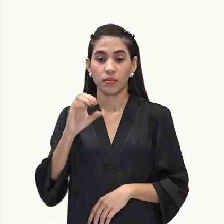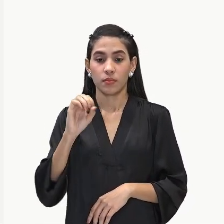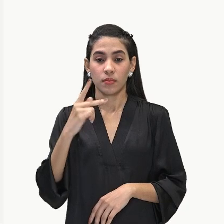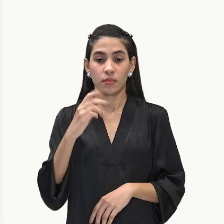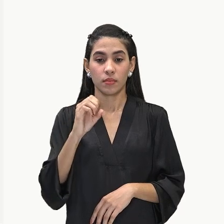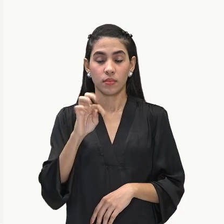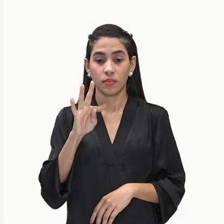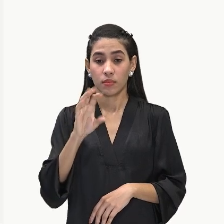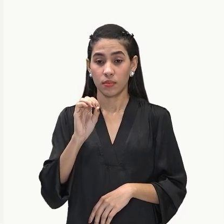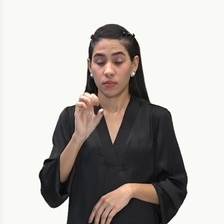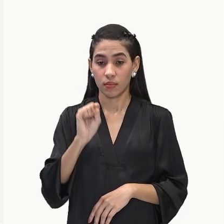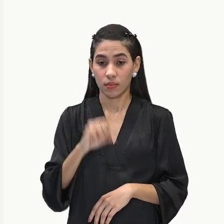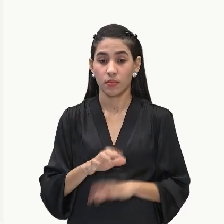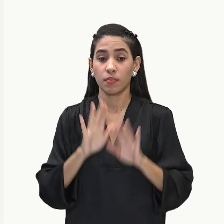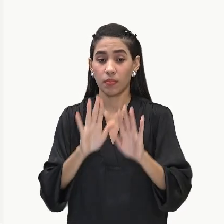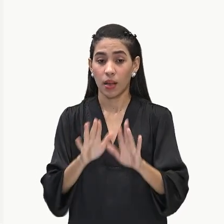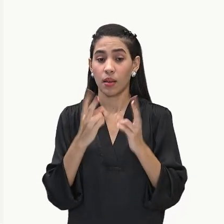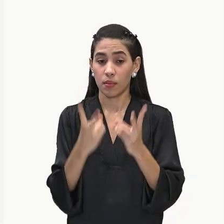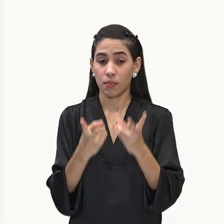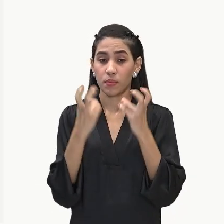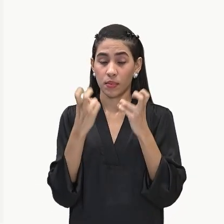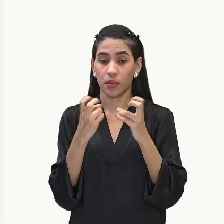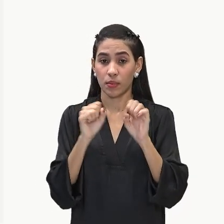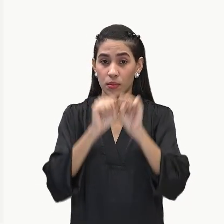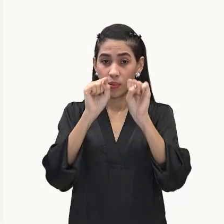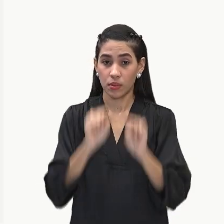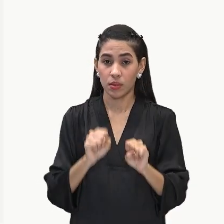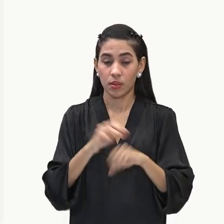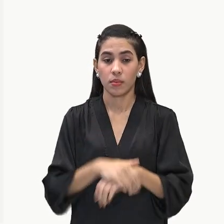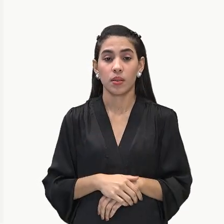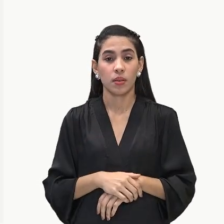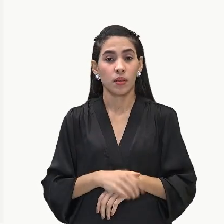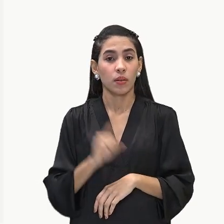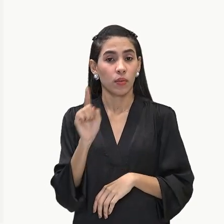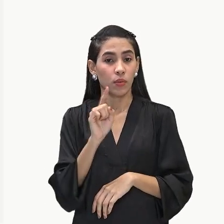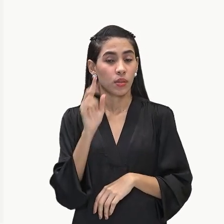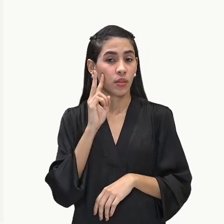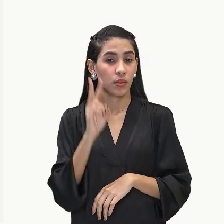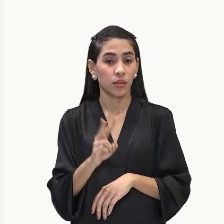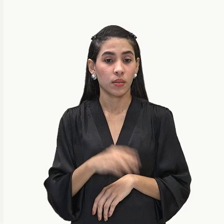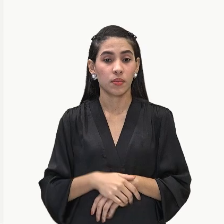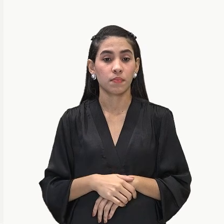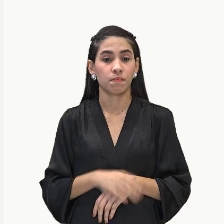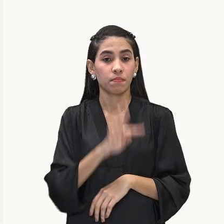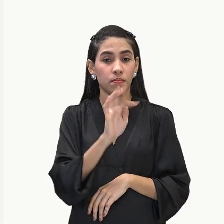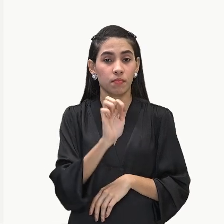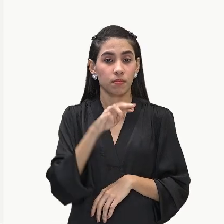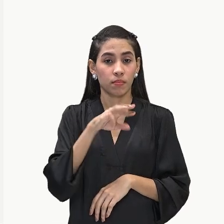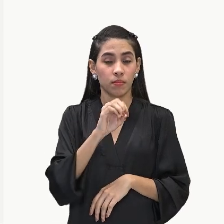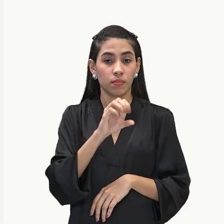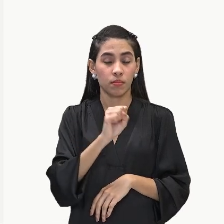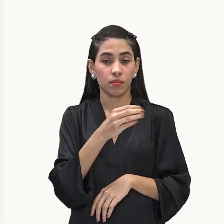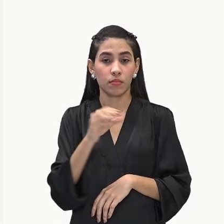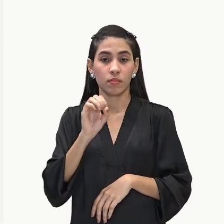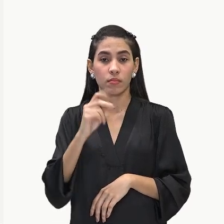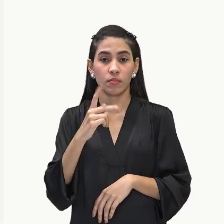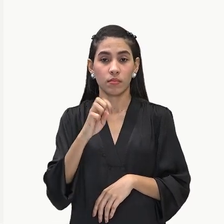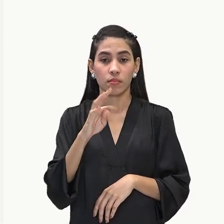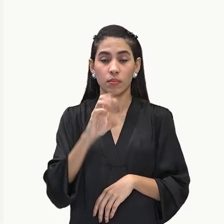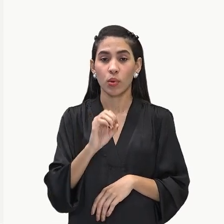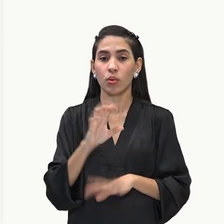você observa aqui o sistema, você não visualiza termos opostos. Então, qual é